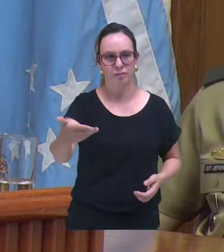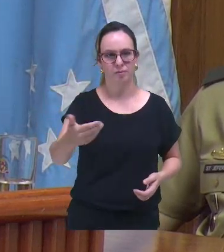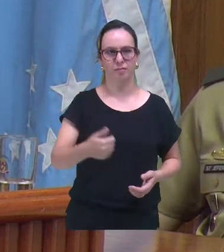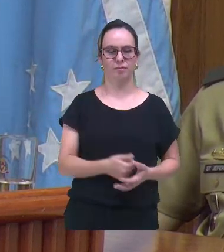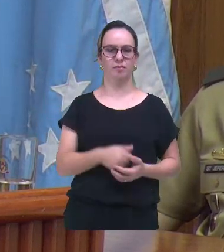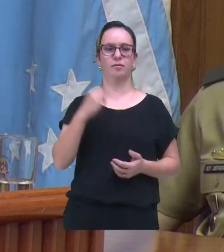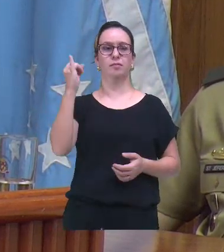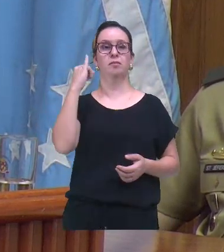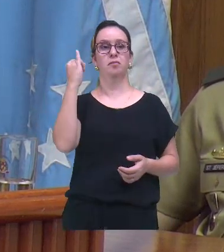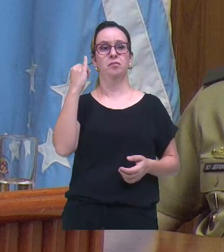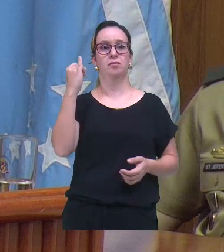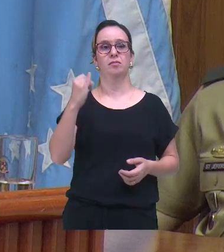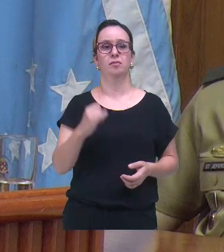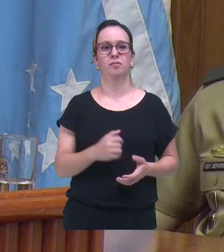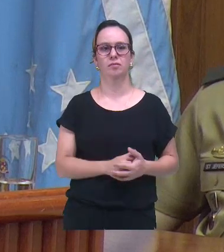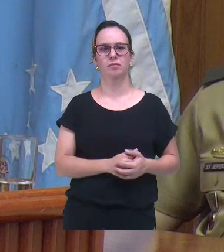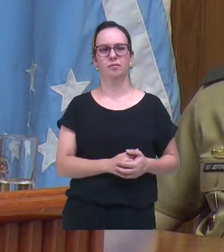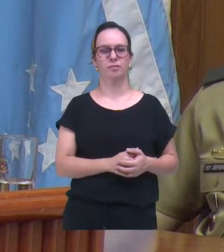valorizá-las,